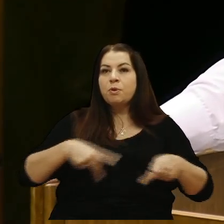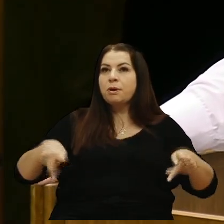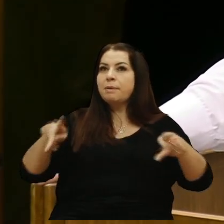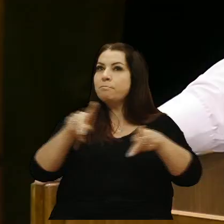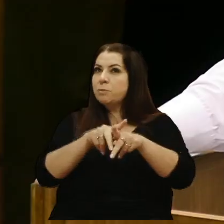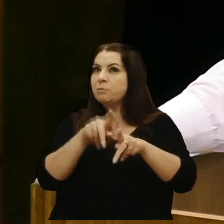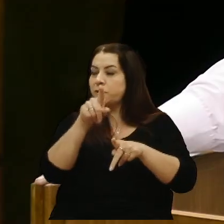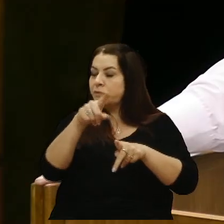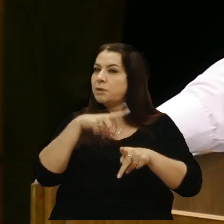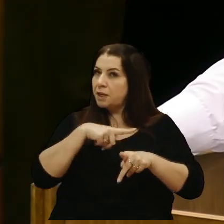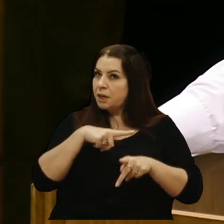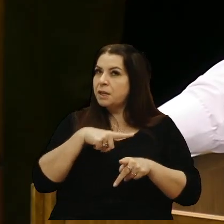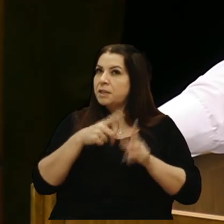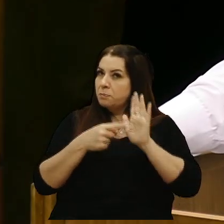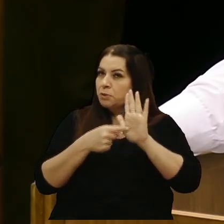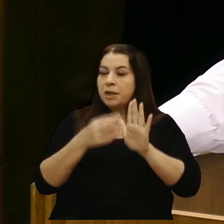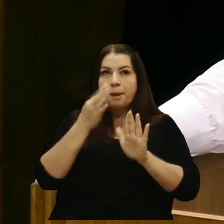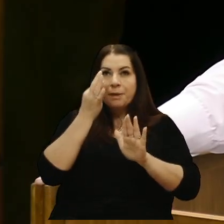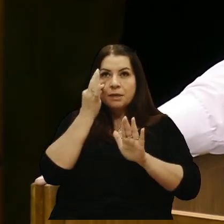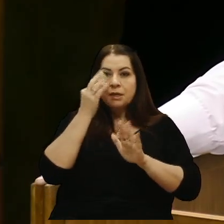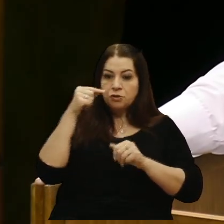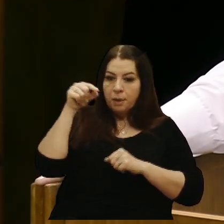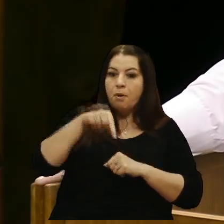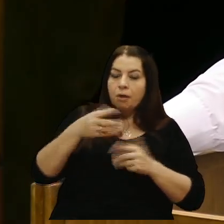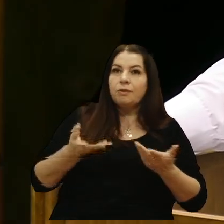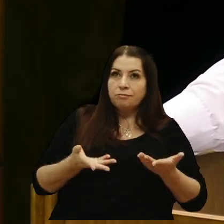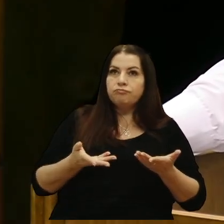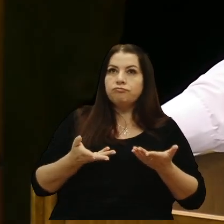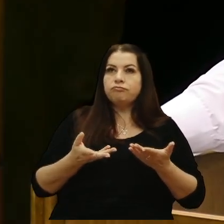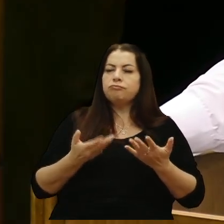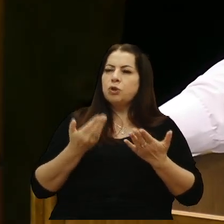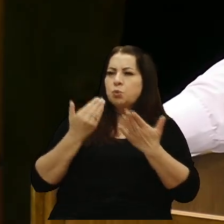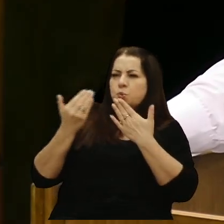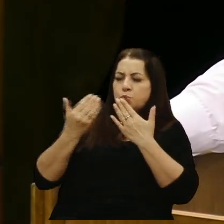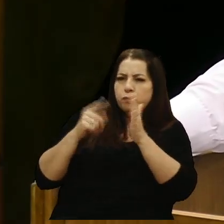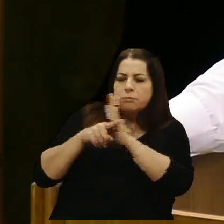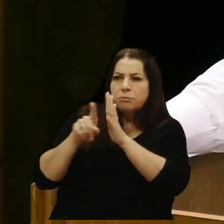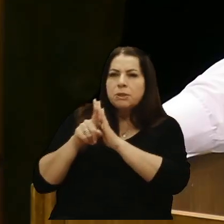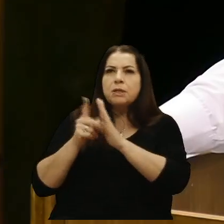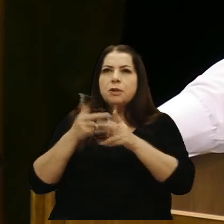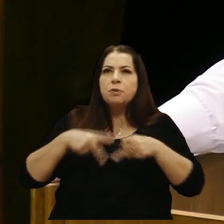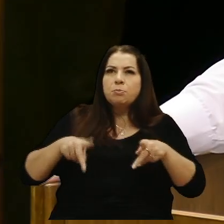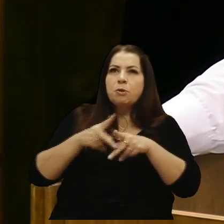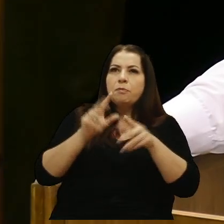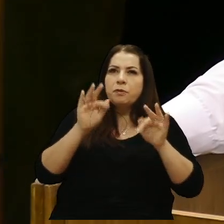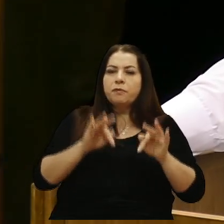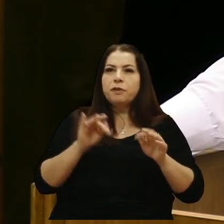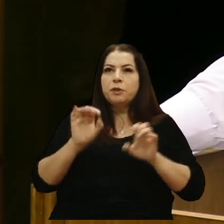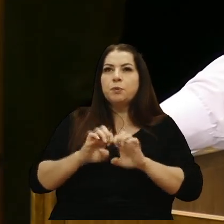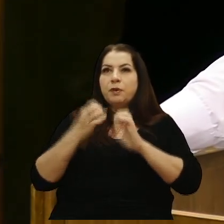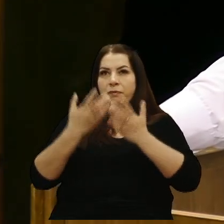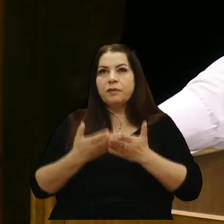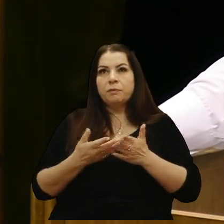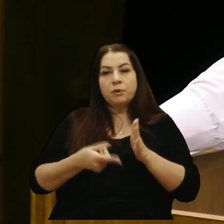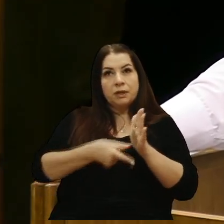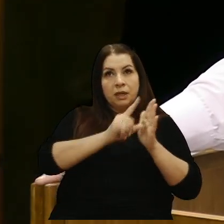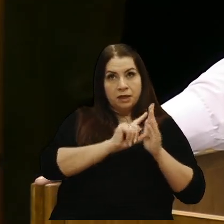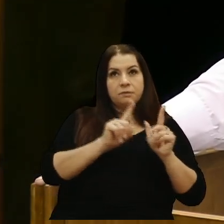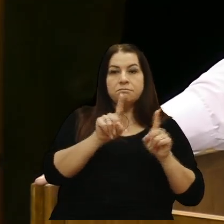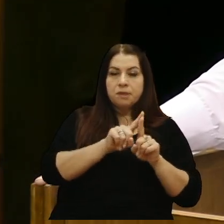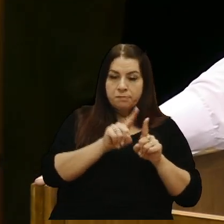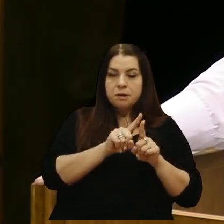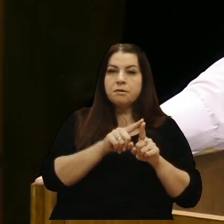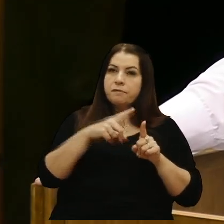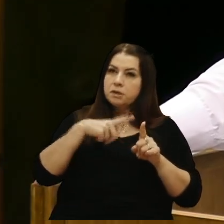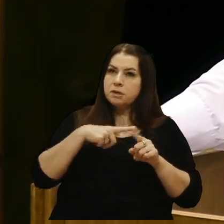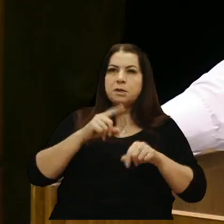lá, né? Se mostrar presente, dizer, estamos aqui, tirar dúvida, atender o povo no final do evento e antes do evento vai